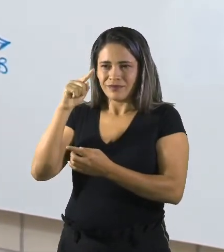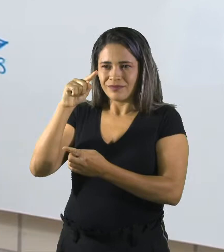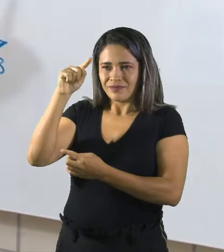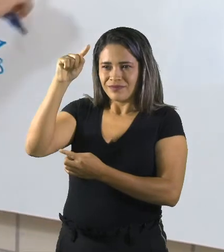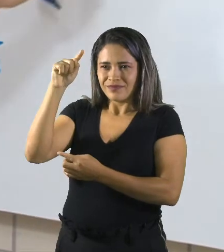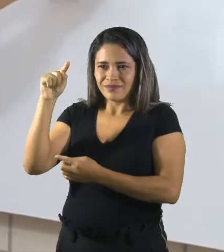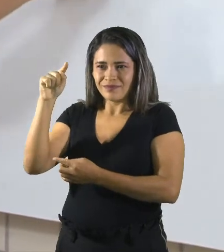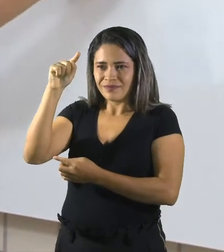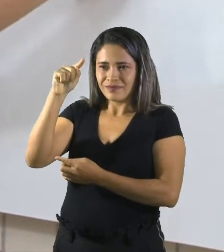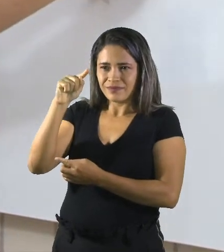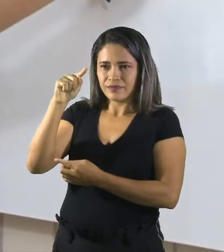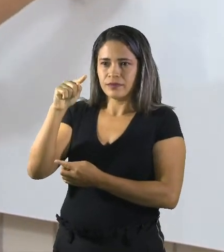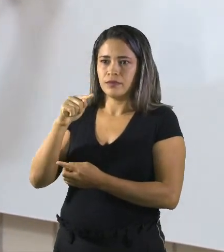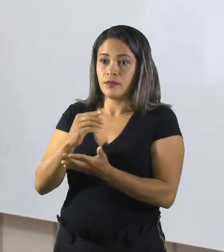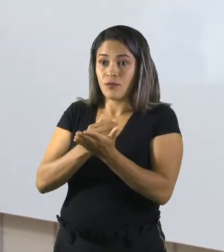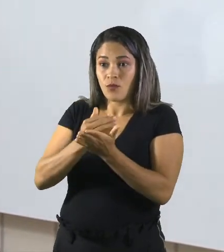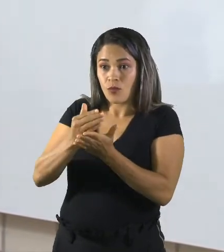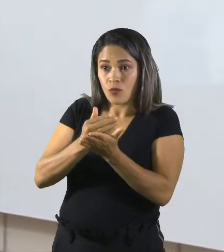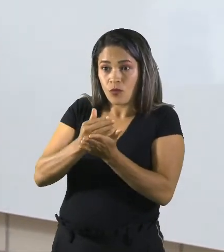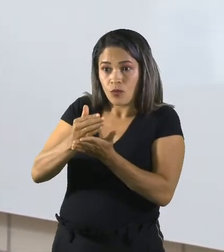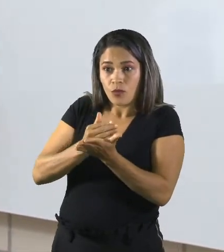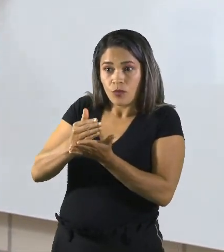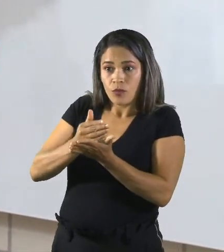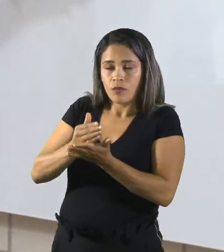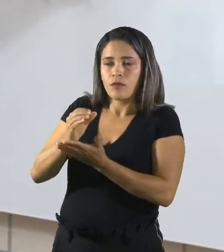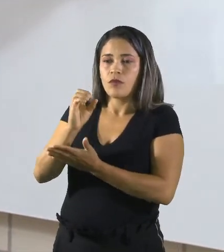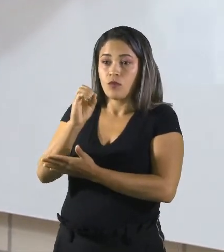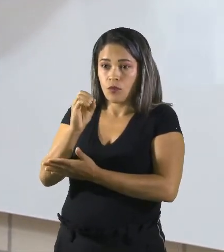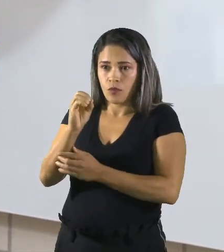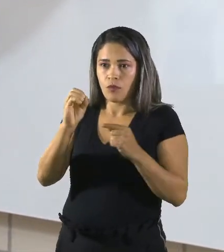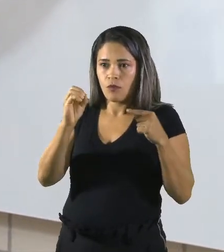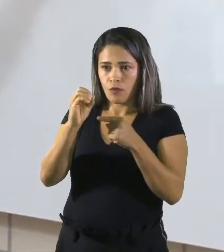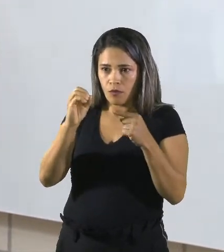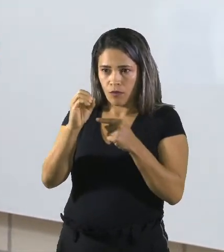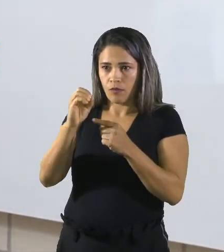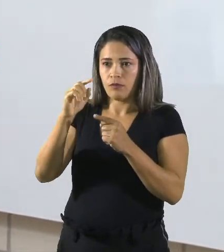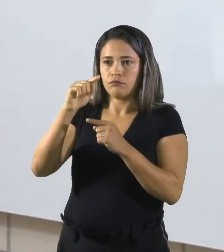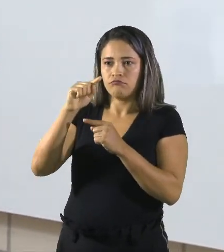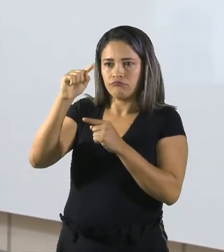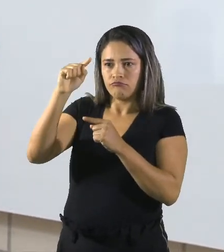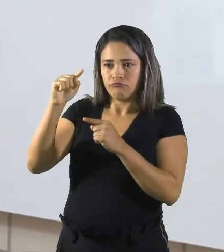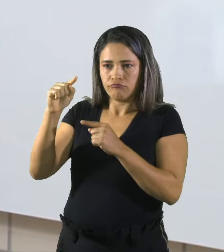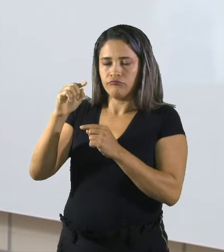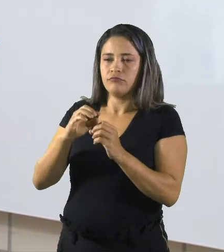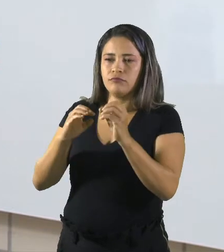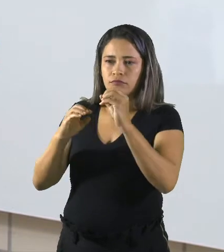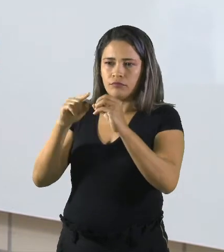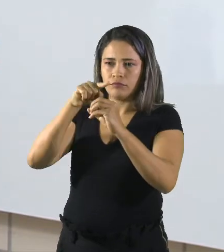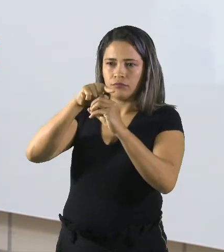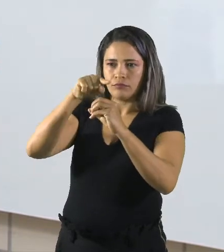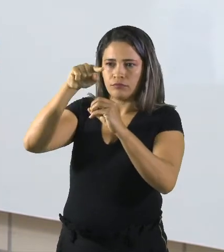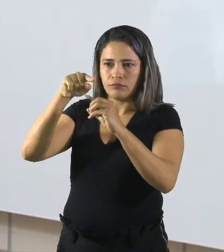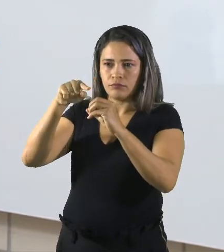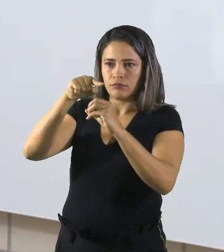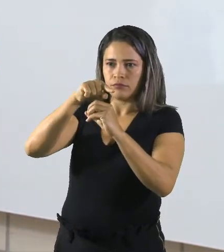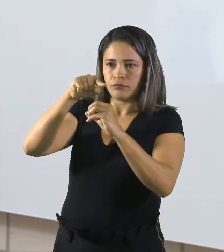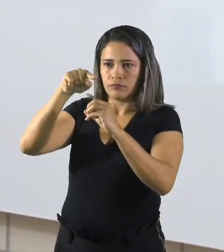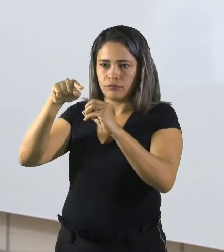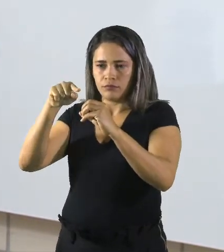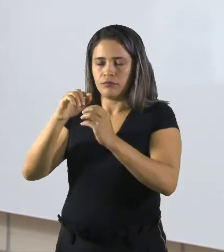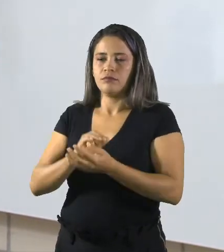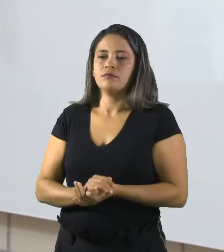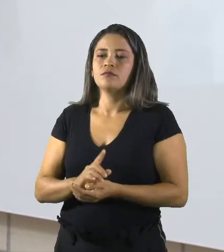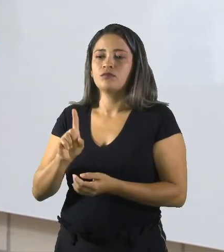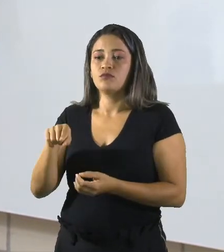dizendo que o AOC é um ângulo cujo vértice é o ponto O. Outro ângulo que aparece